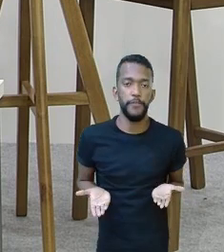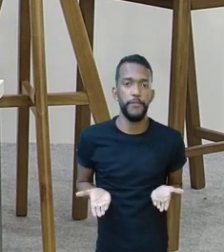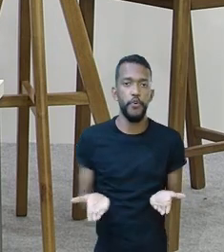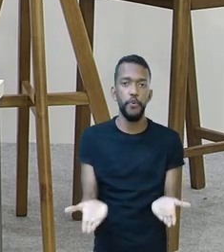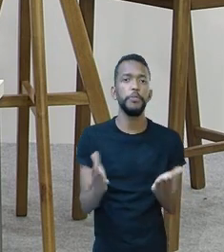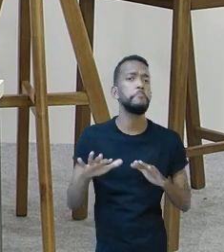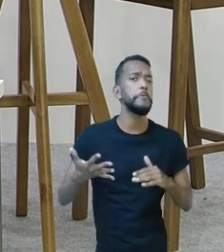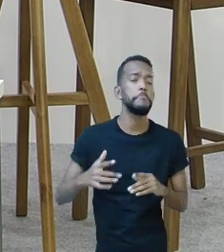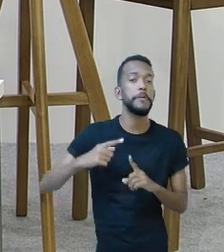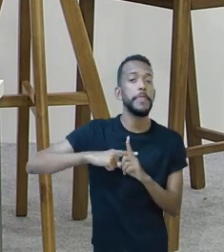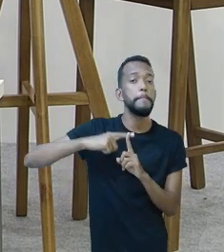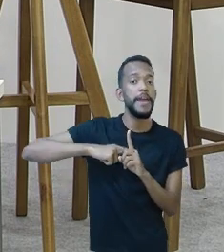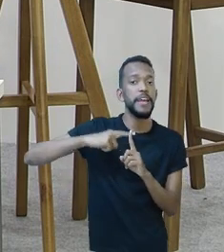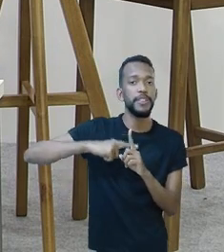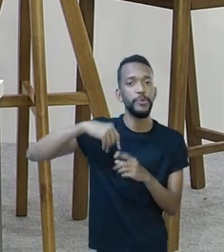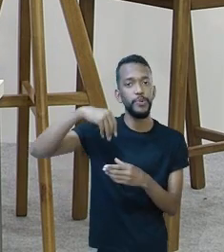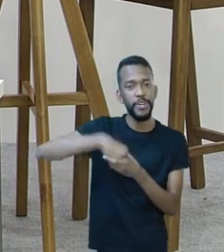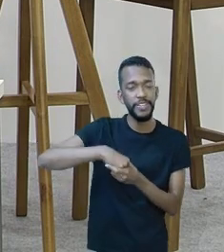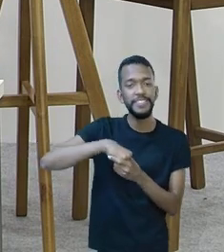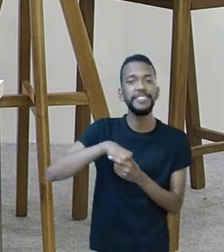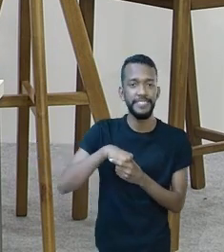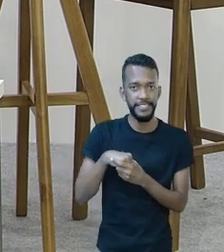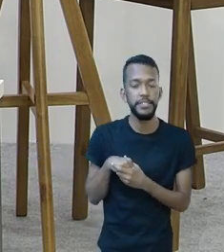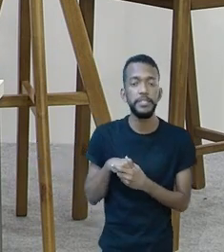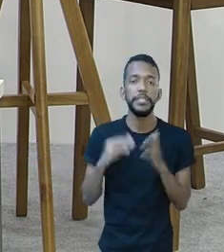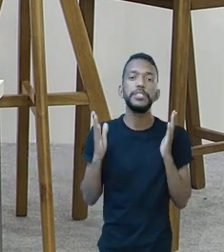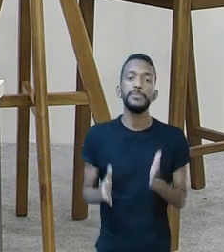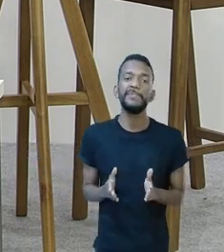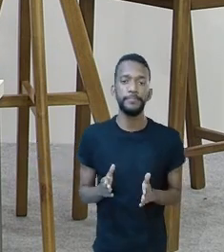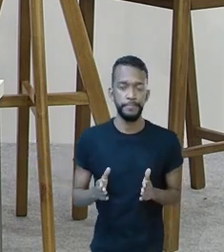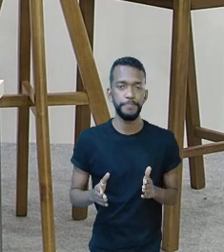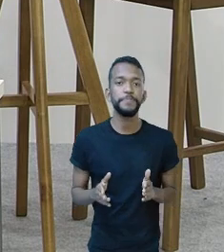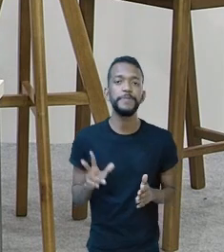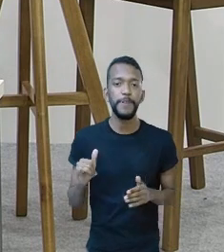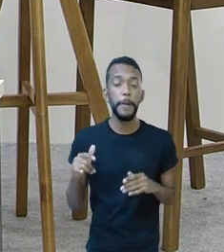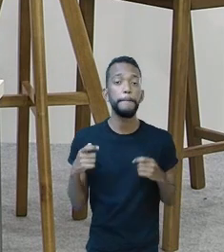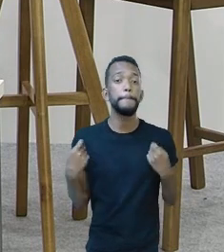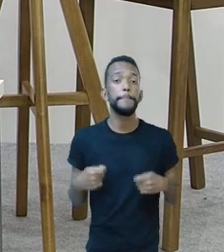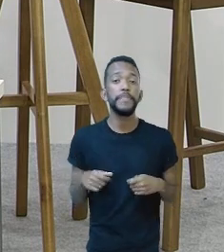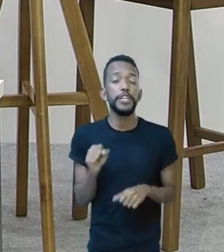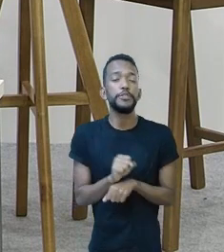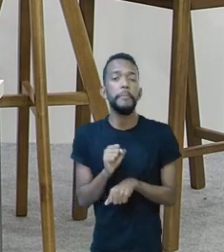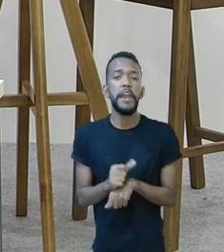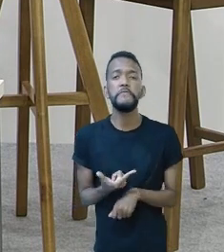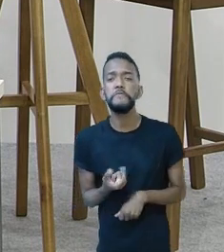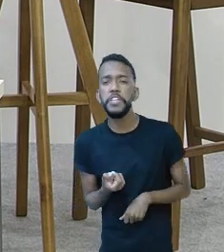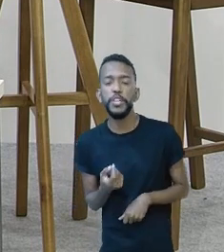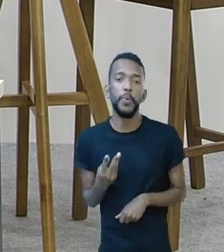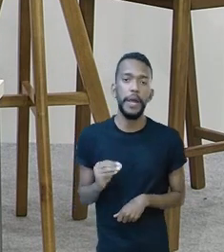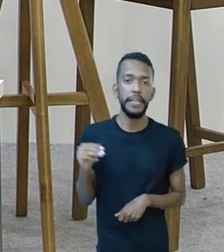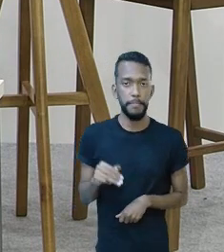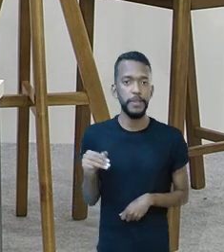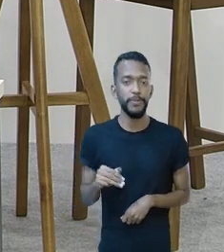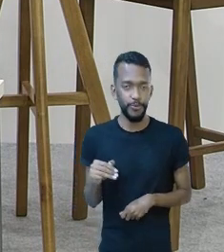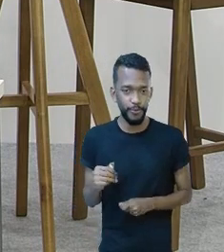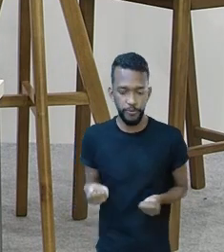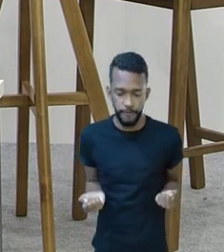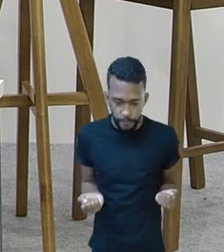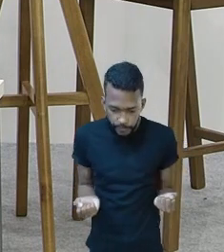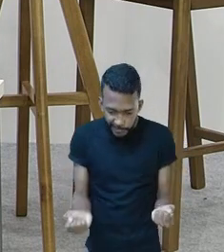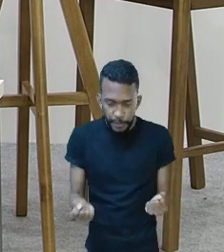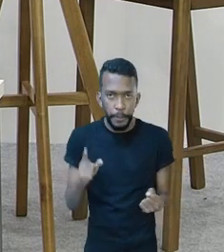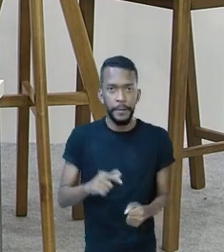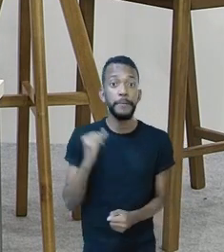dependendo da capacidade, da temperatura do teu forno, você vai esperar entre 20 e 40 minutos. Mas